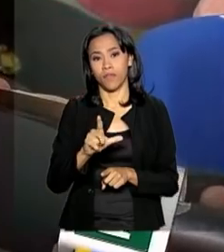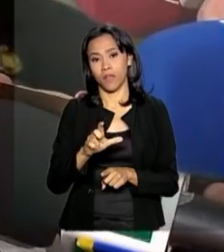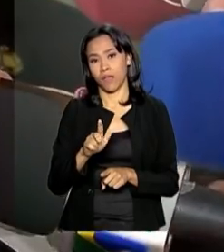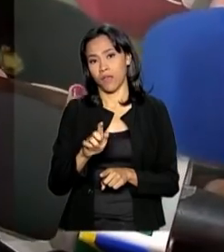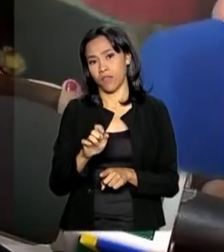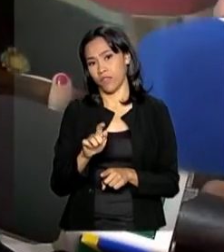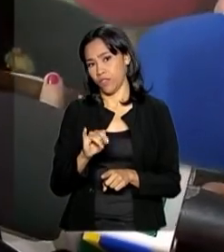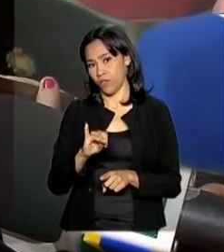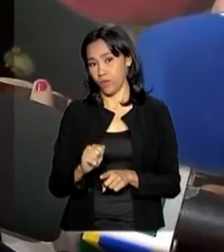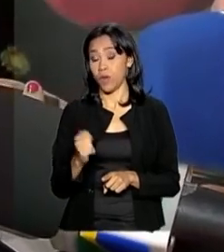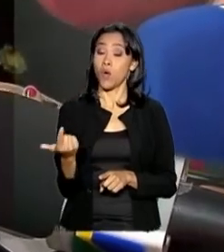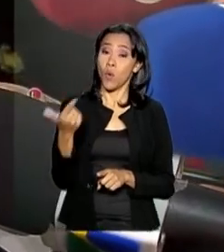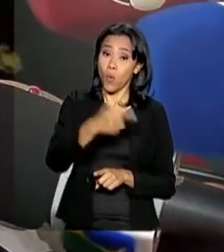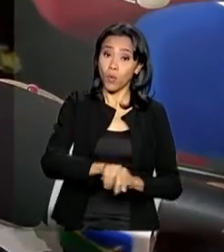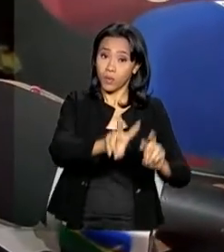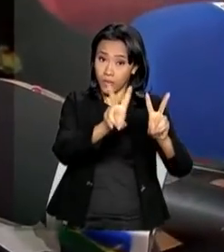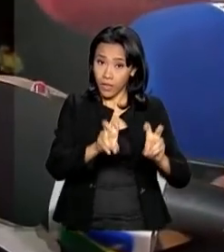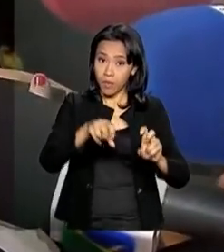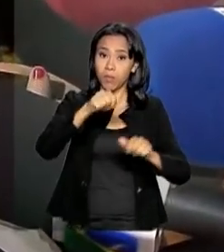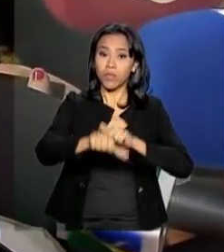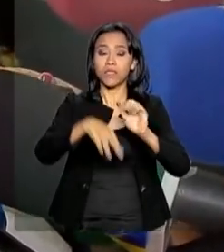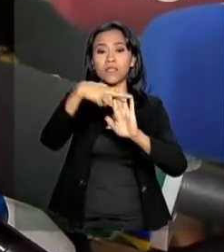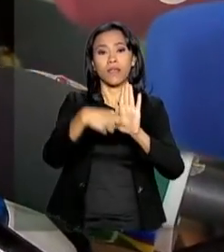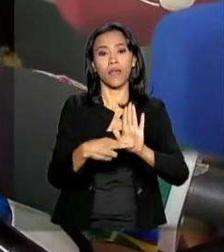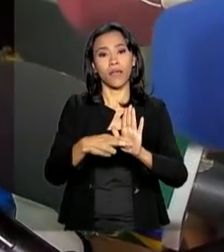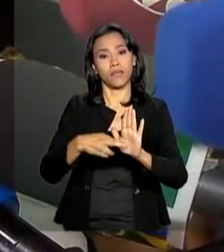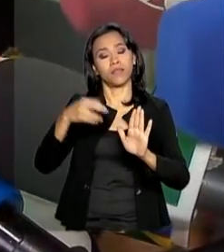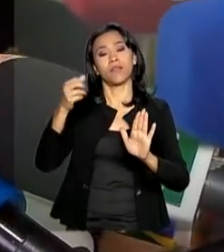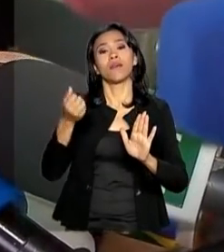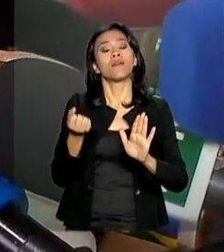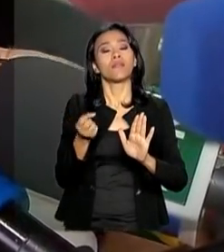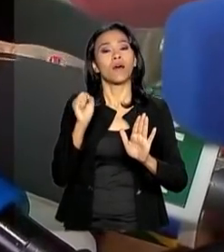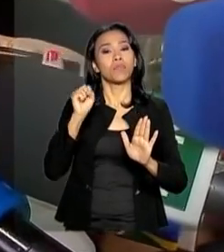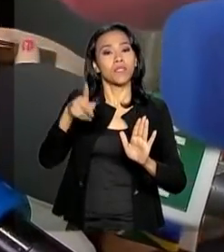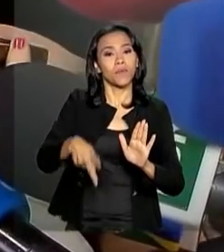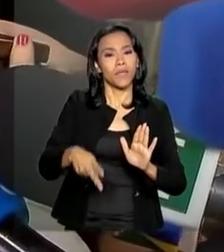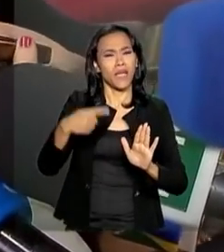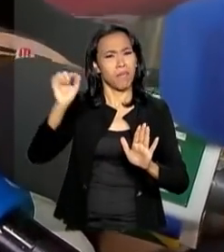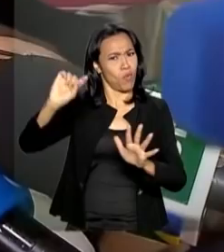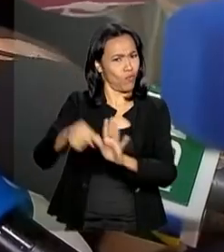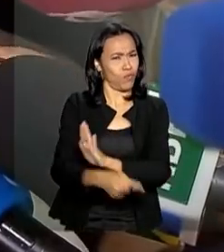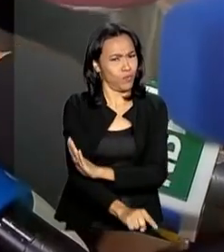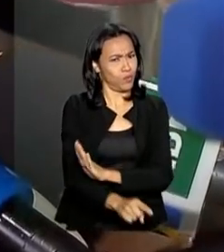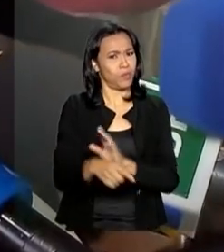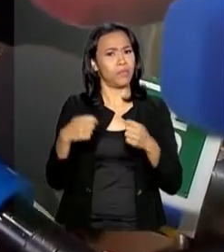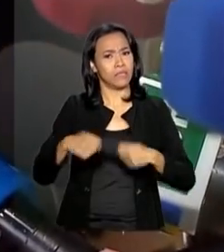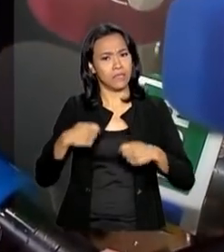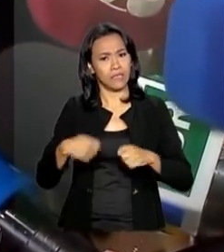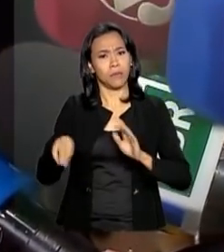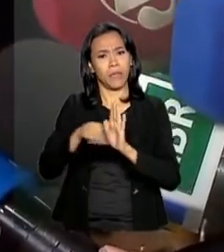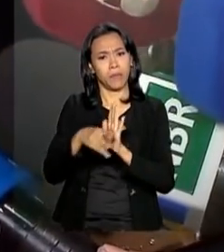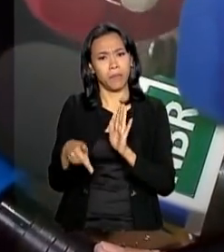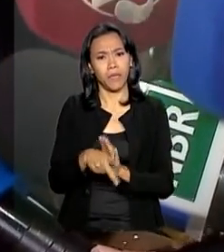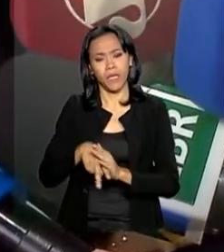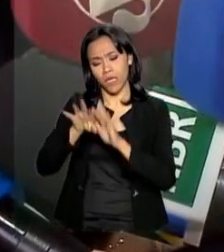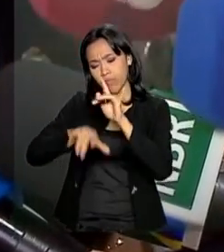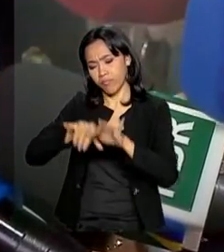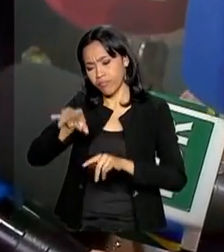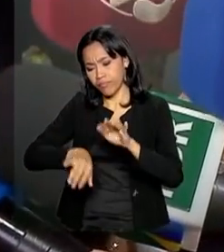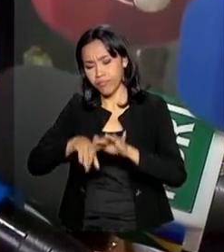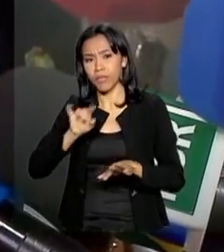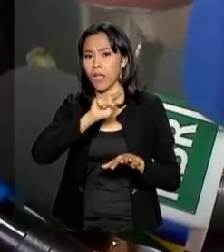é mais profunda é uma proposta de emenda constitucional assim que o congresso novo chegar